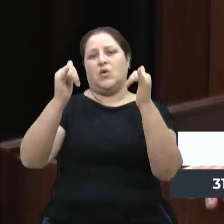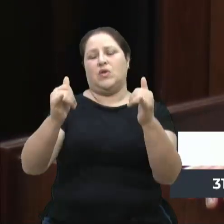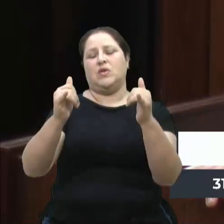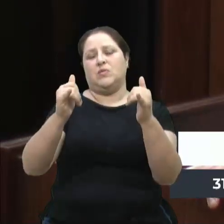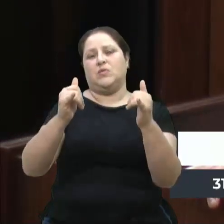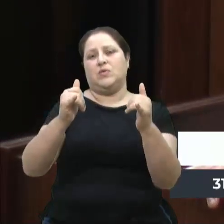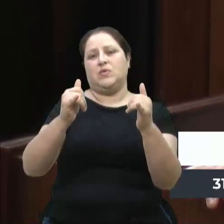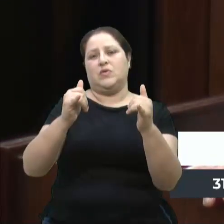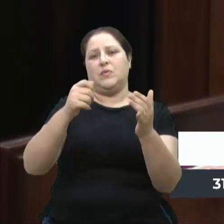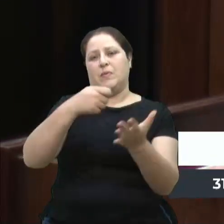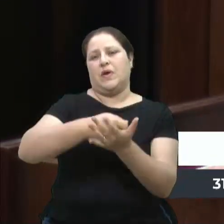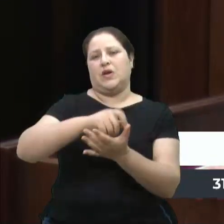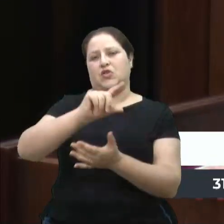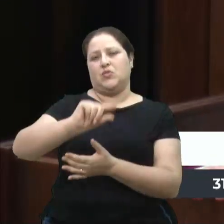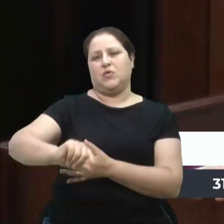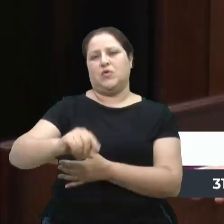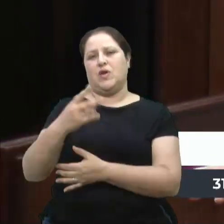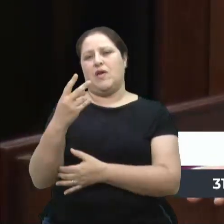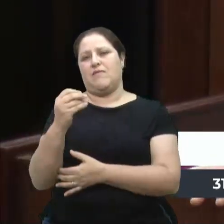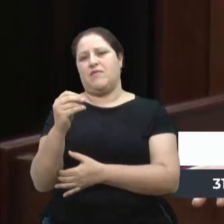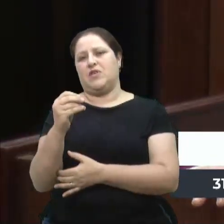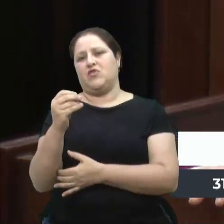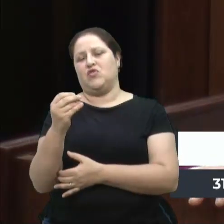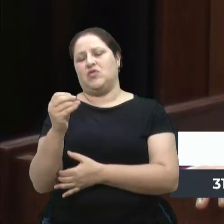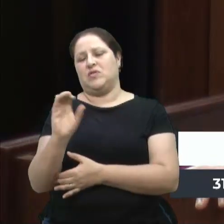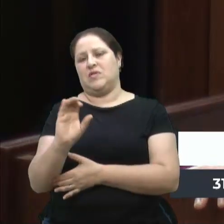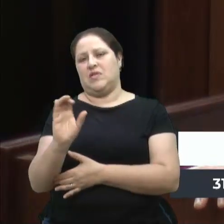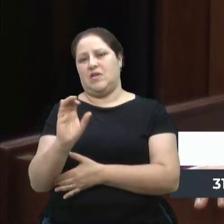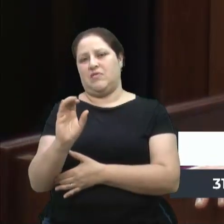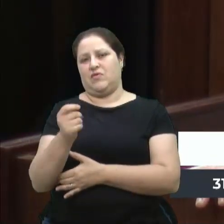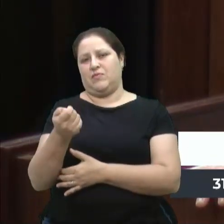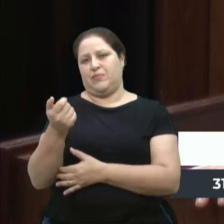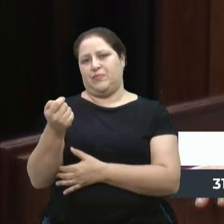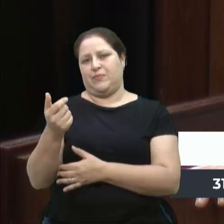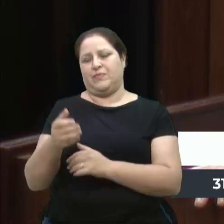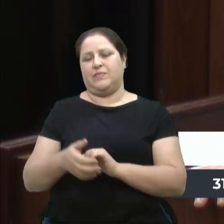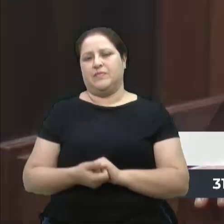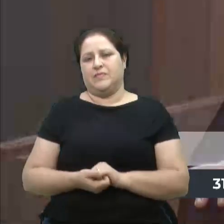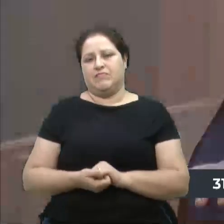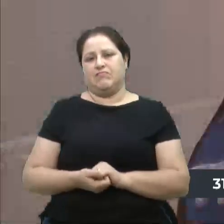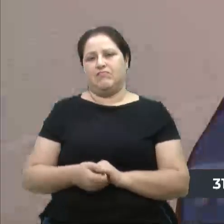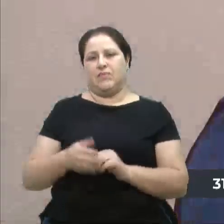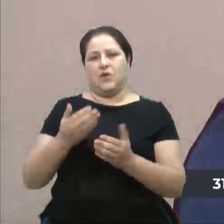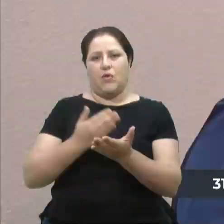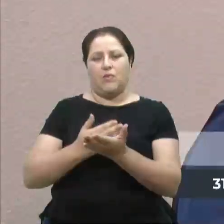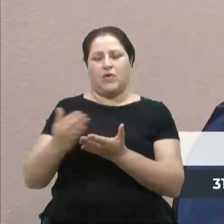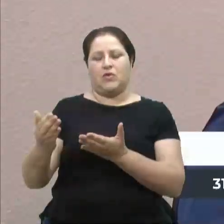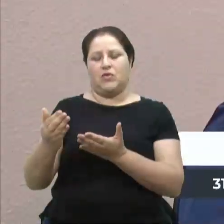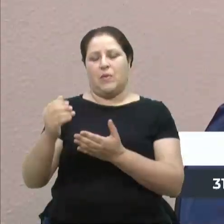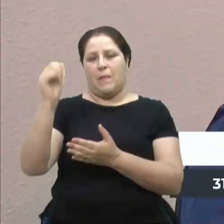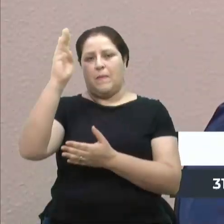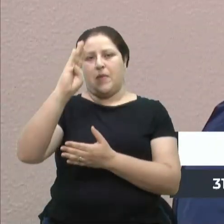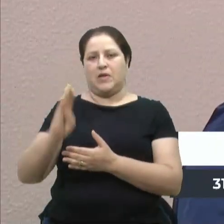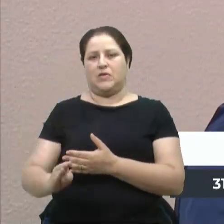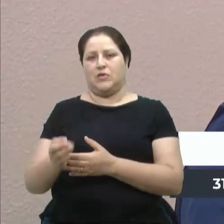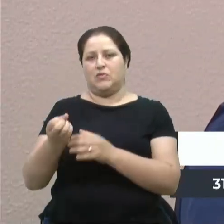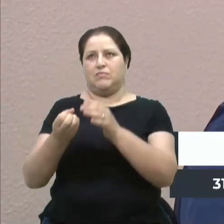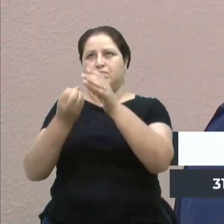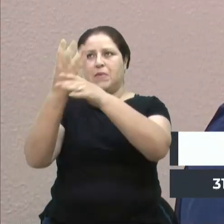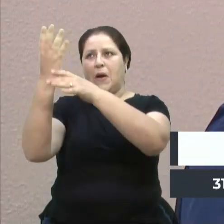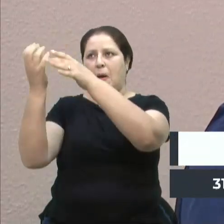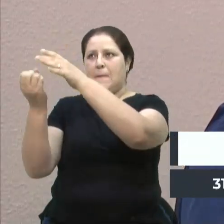centavos. E começou a desencadear uma série de manifestações Brasil afora.